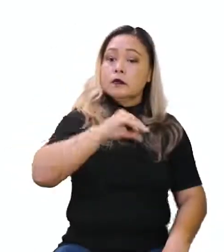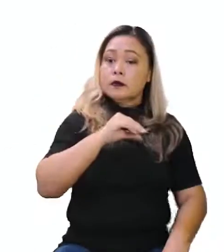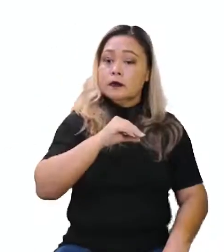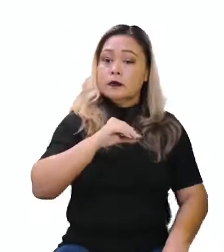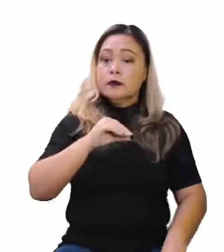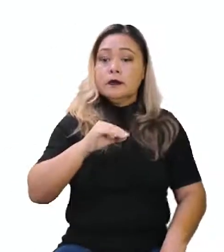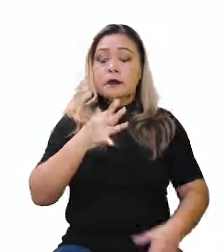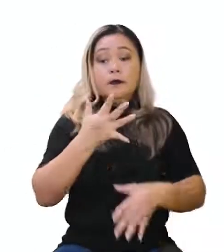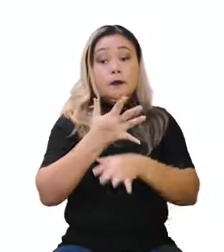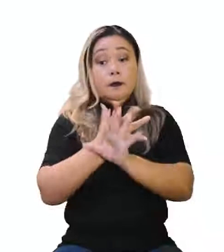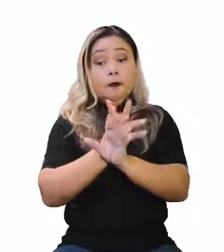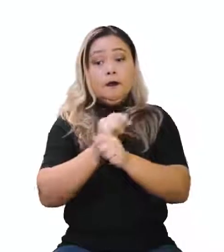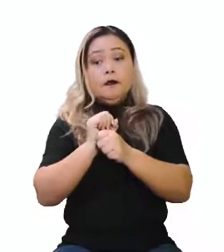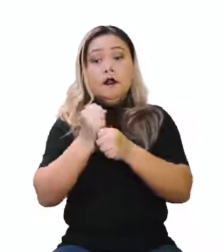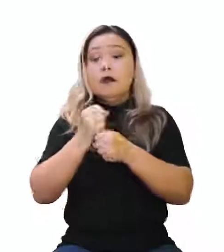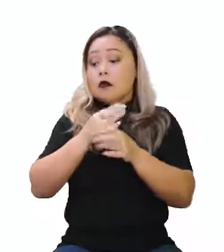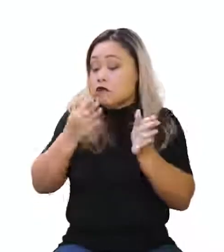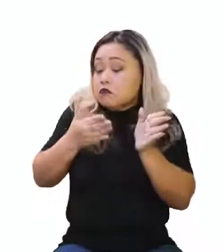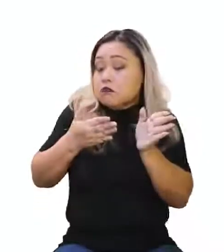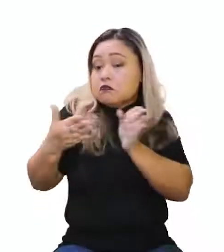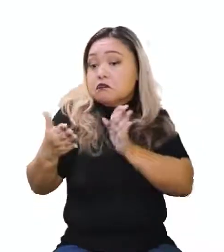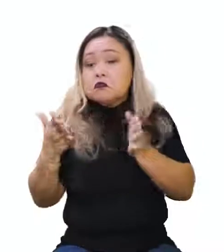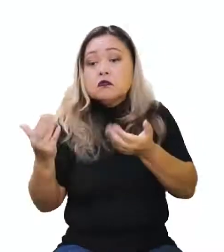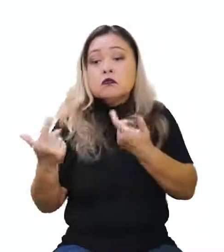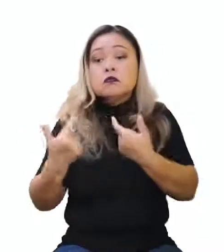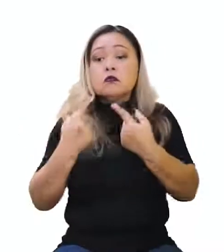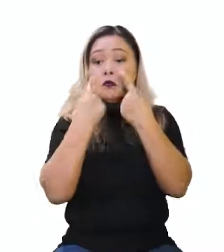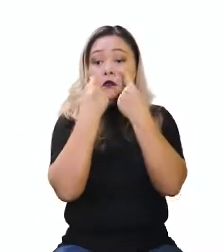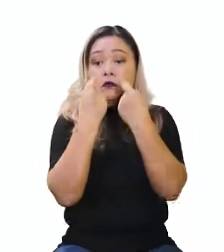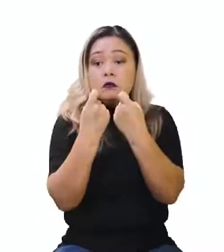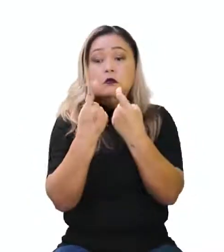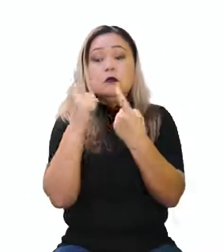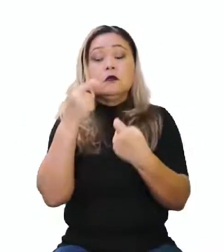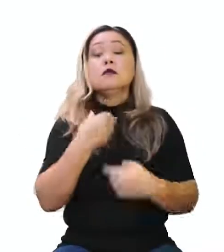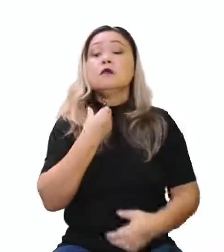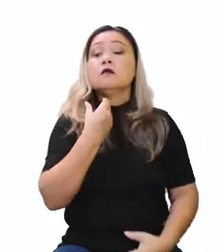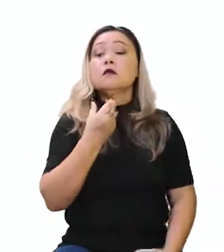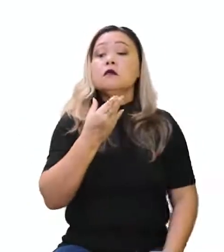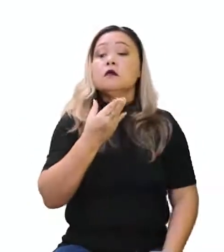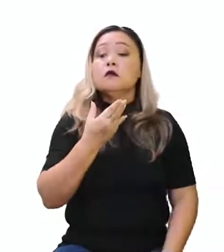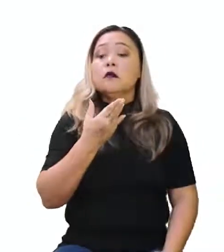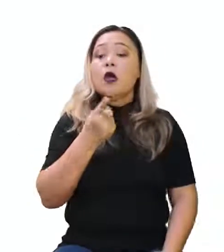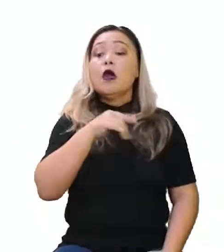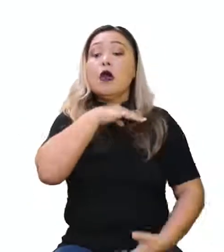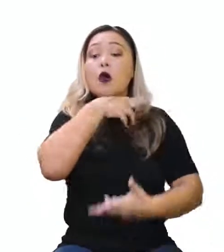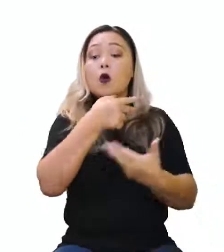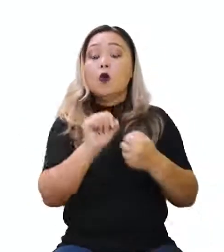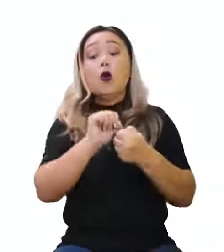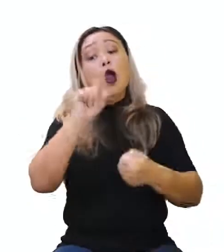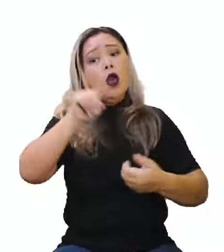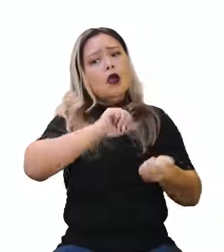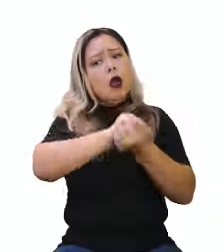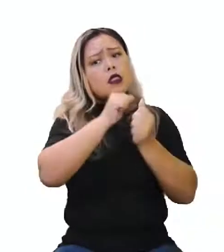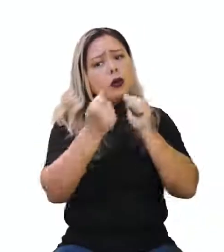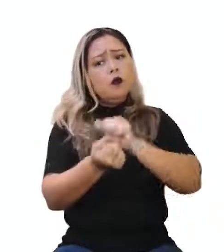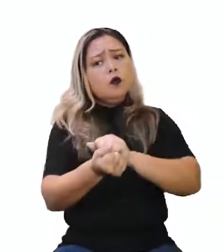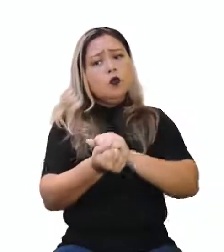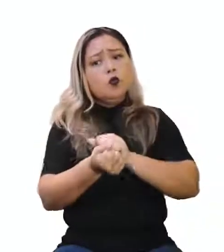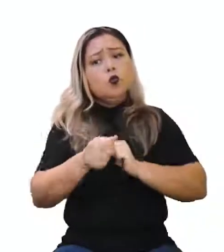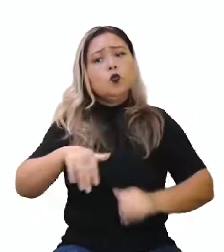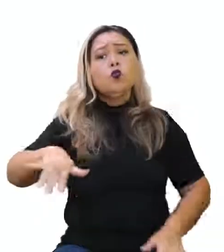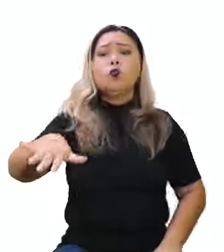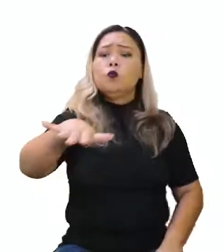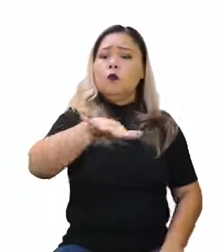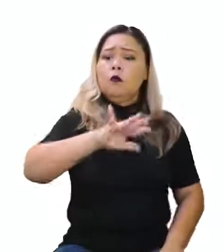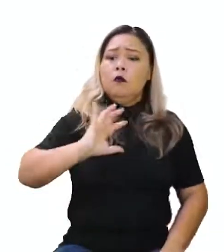secas, principalmente na fase jovem. É interessante que é uma ave, é um animal que se adaptou muito bem no